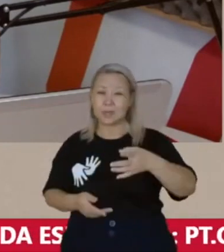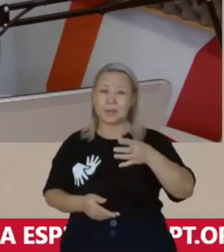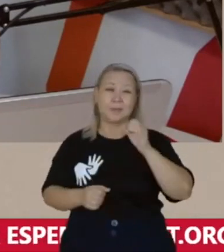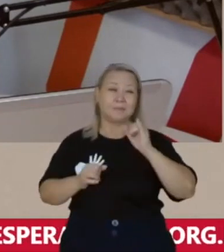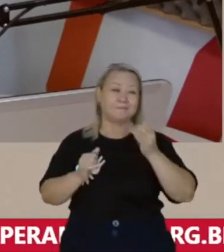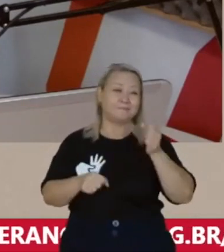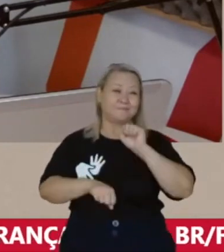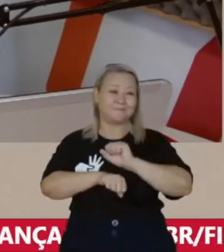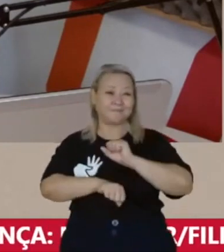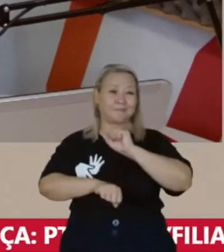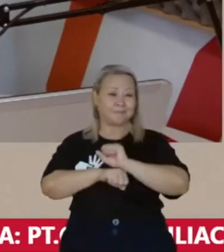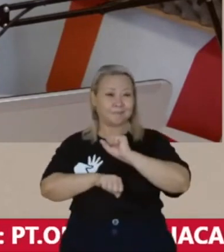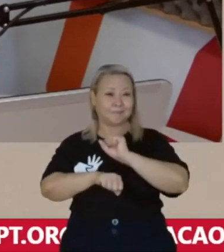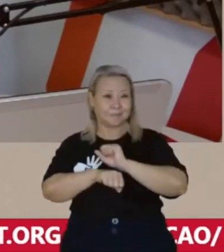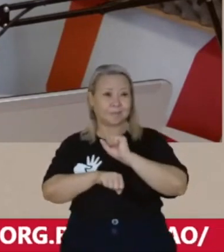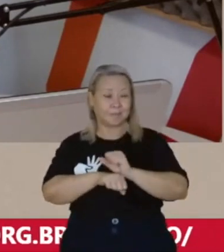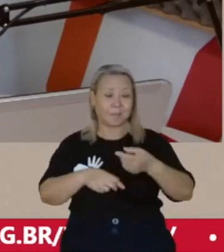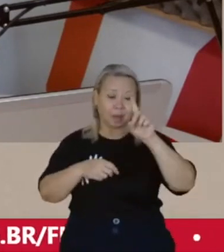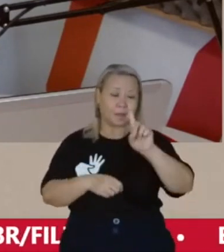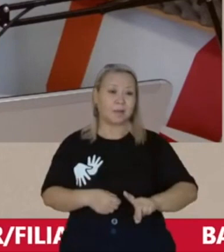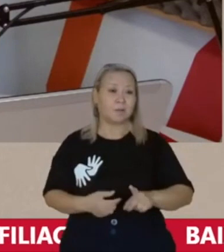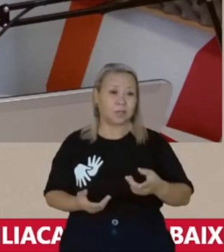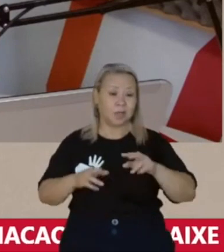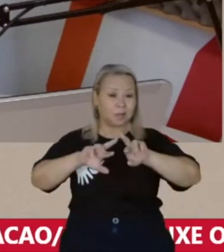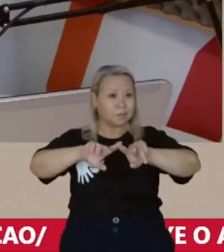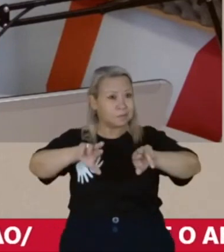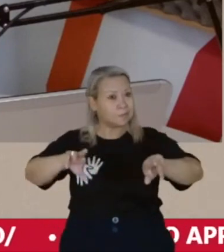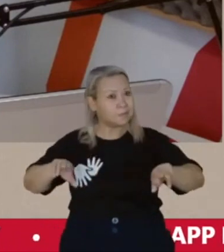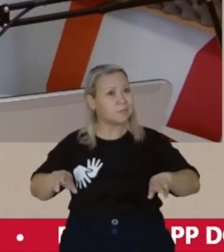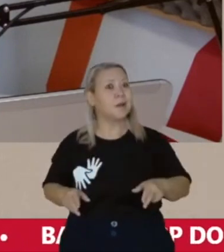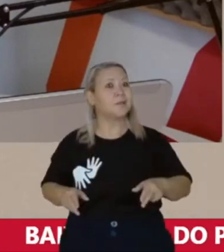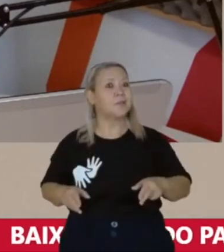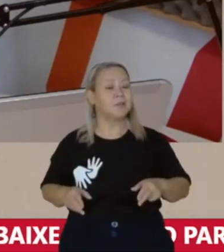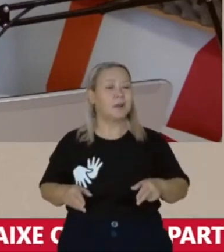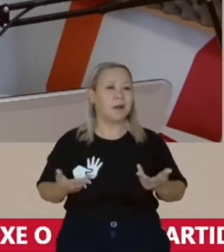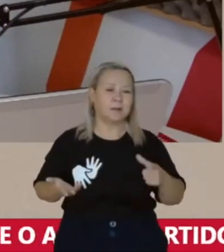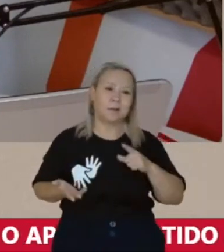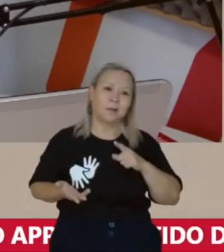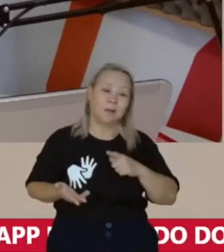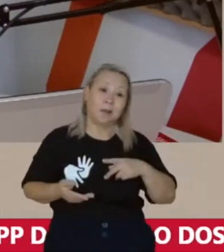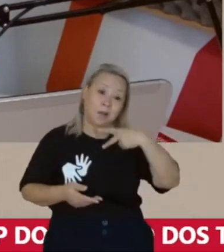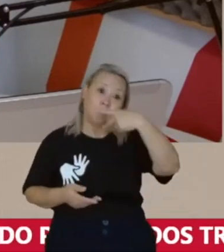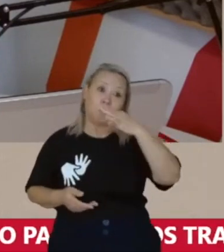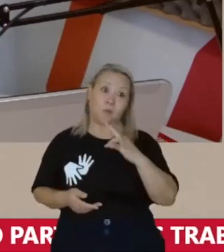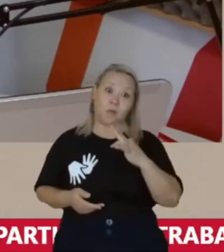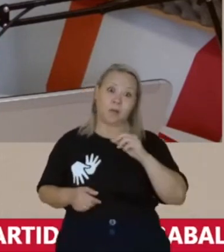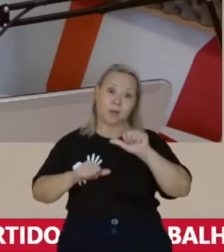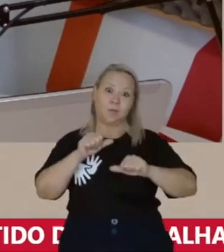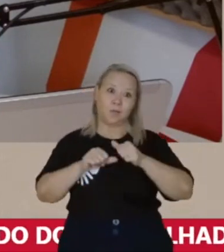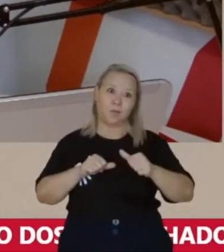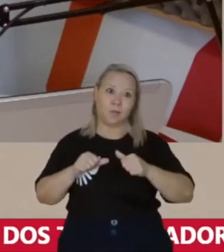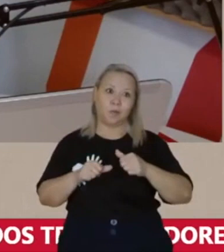de todas e todos, um direito à diversidade. E, na verdade, o PT mudou a cara da universidade no